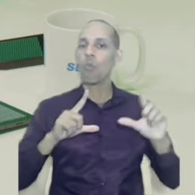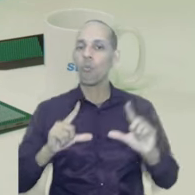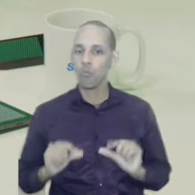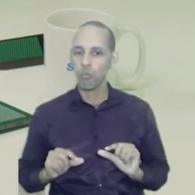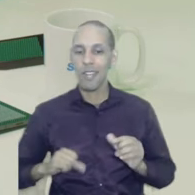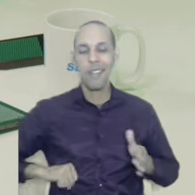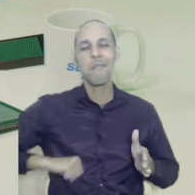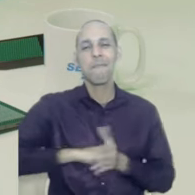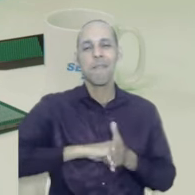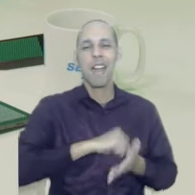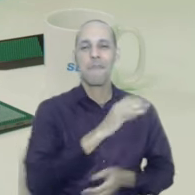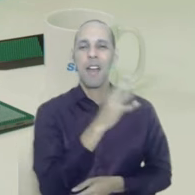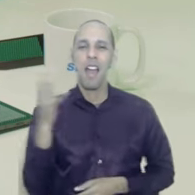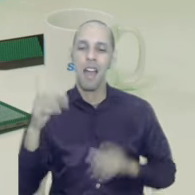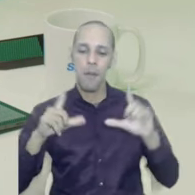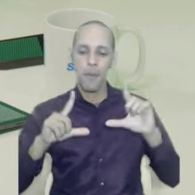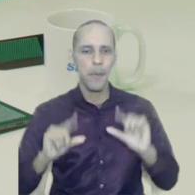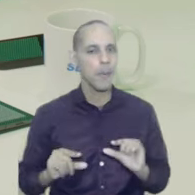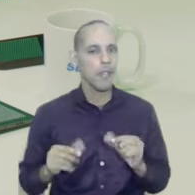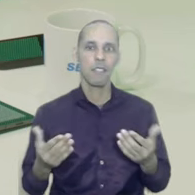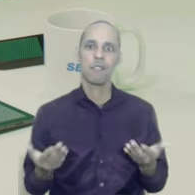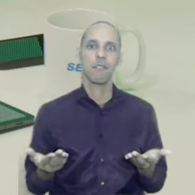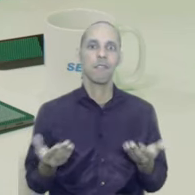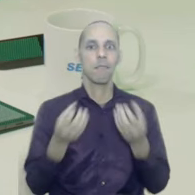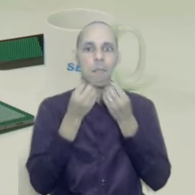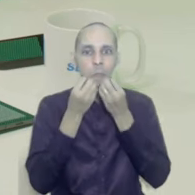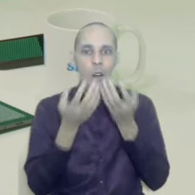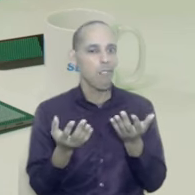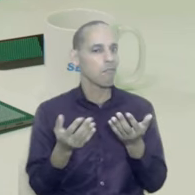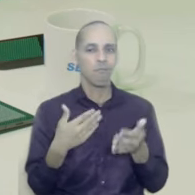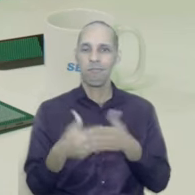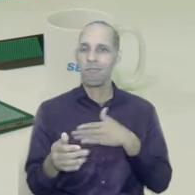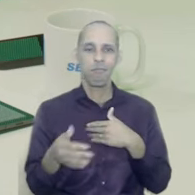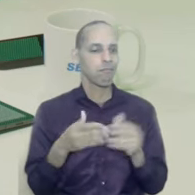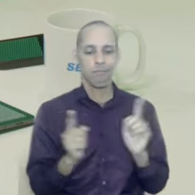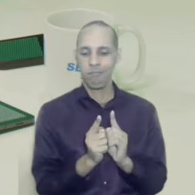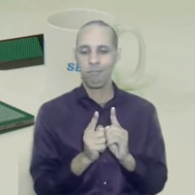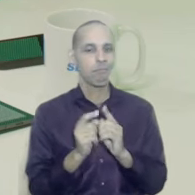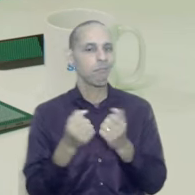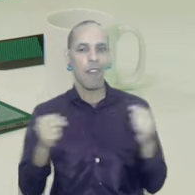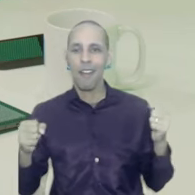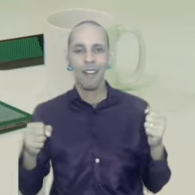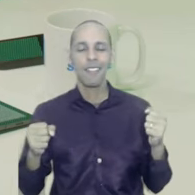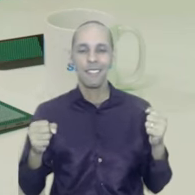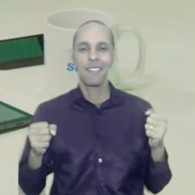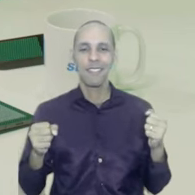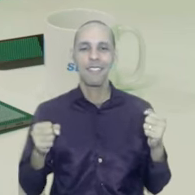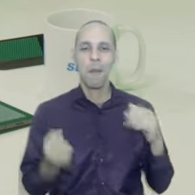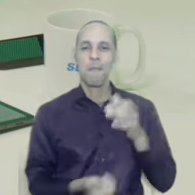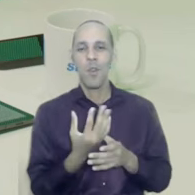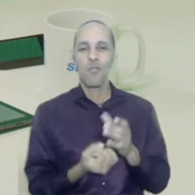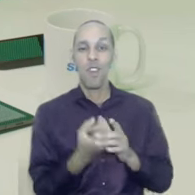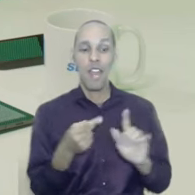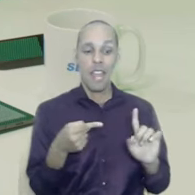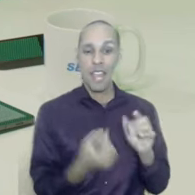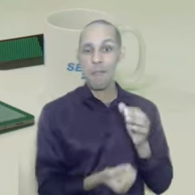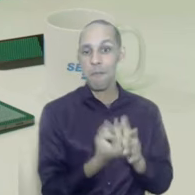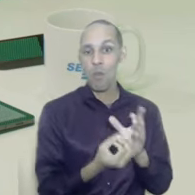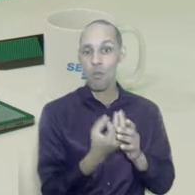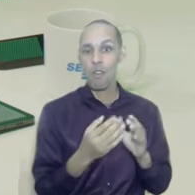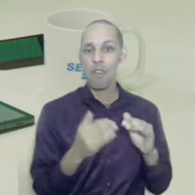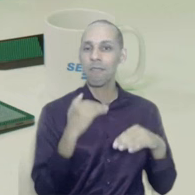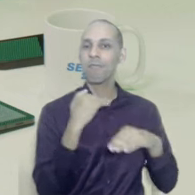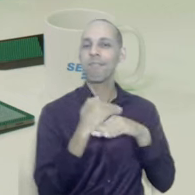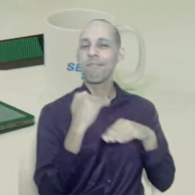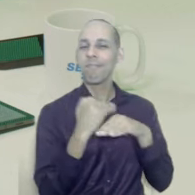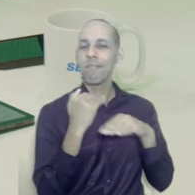impacto ambiental isso é pro grande e é pro pequeno com certeza e pro pequeno quanto mais ele tiver alinhado com isso quanto mais ele